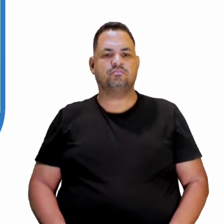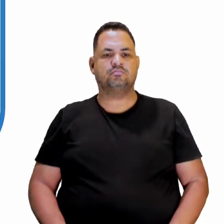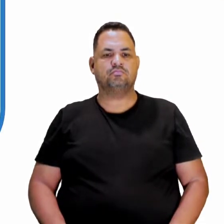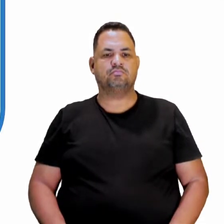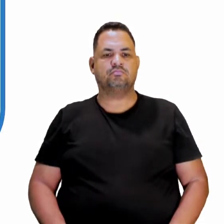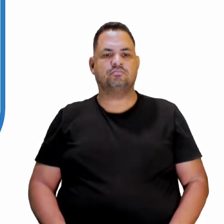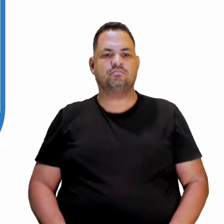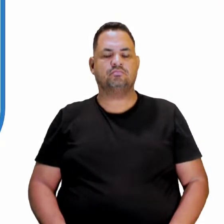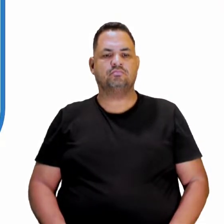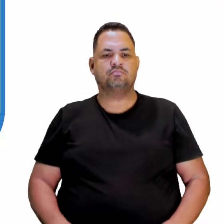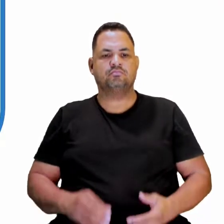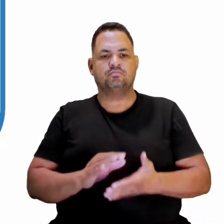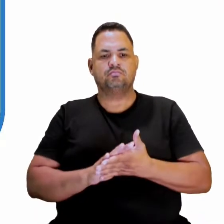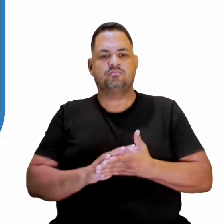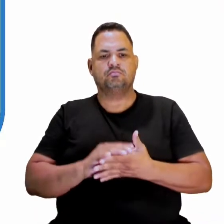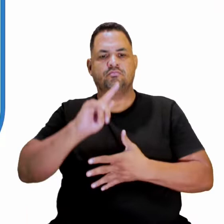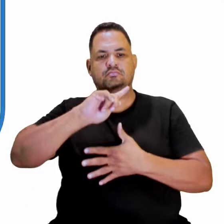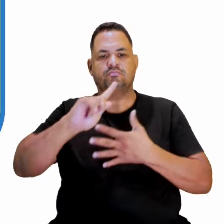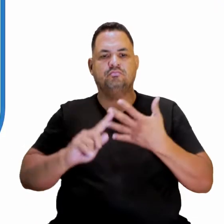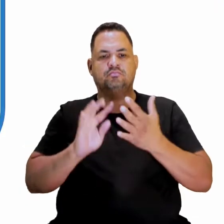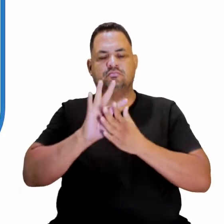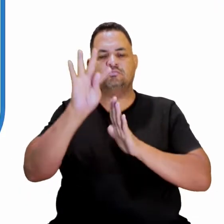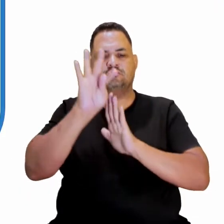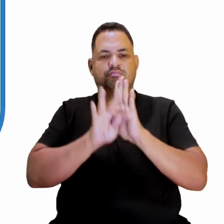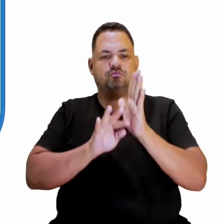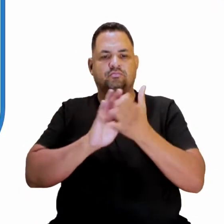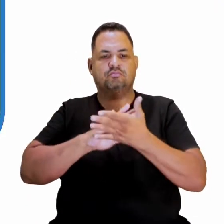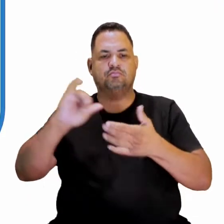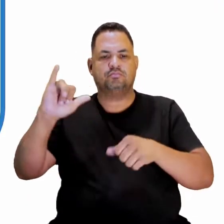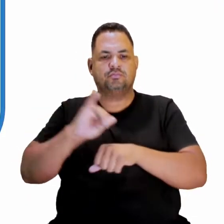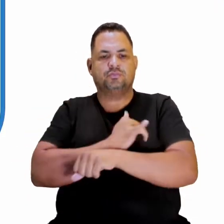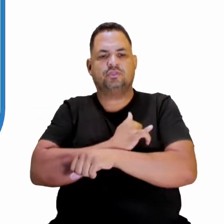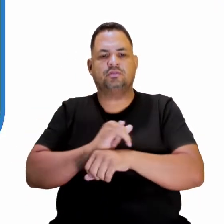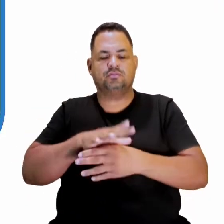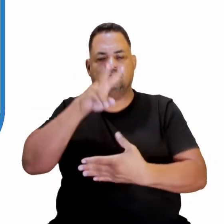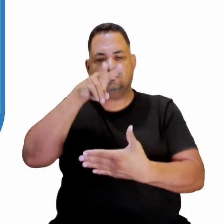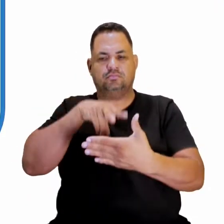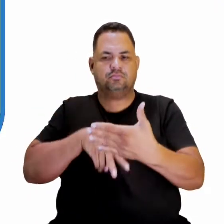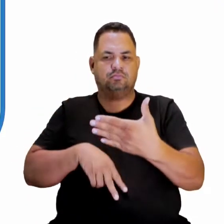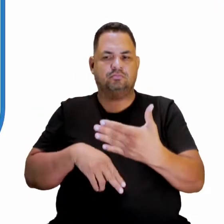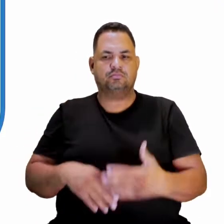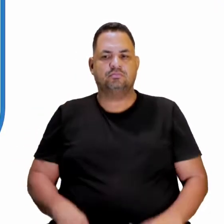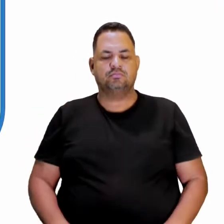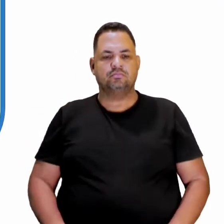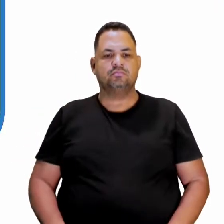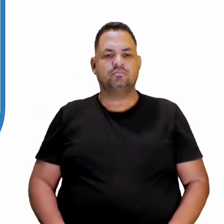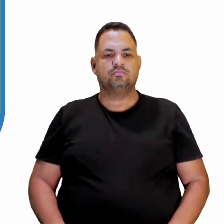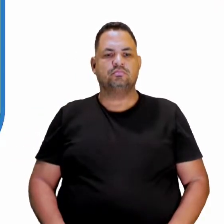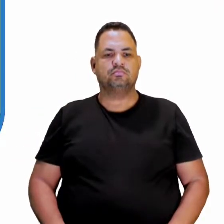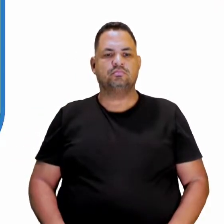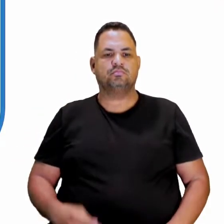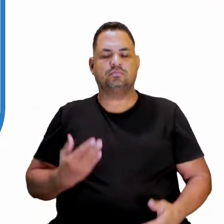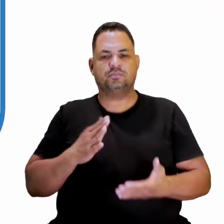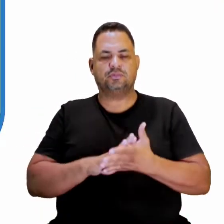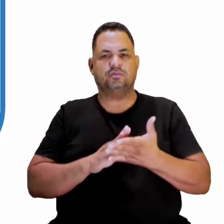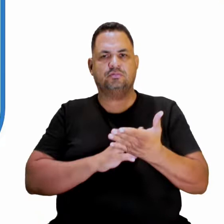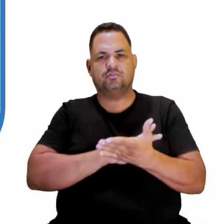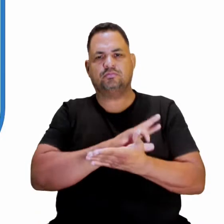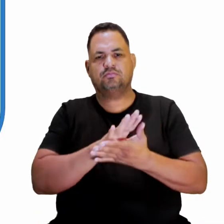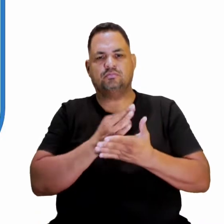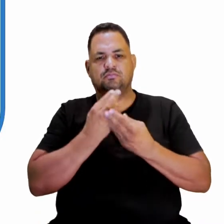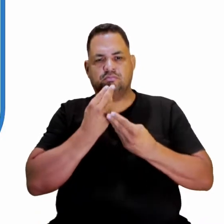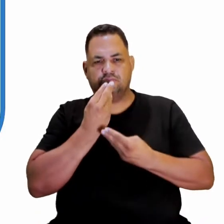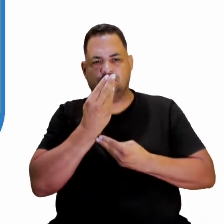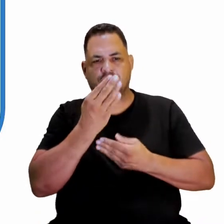isso? Gêneros textuais e estratégias de leitura, que são essas três aqui, muito pedidas na hora que